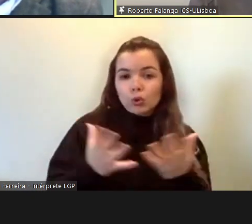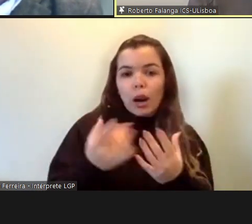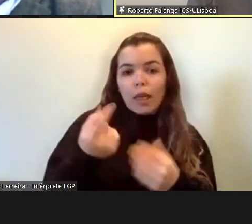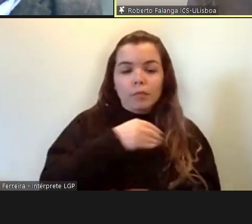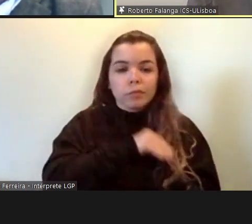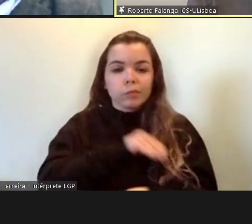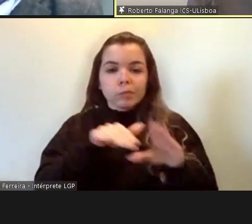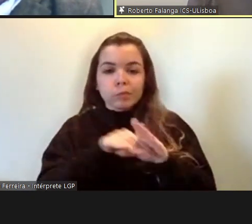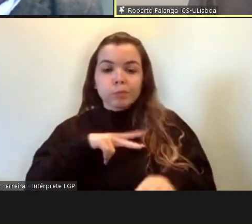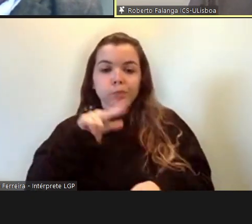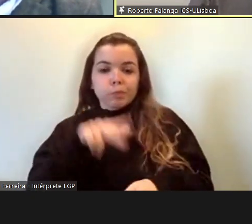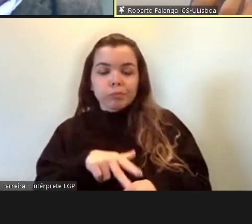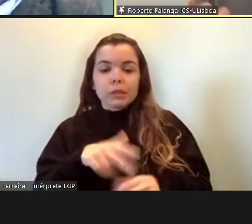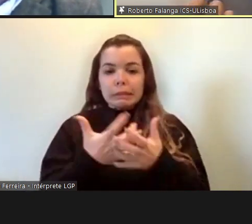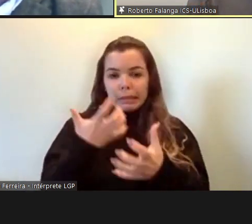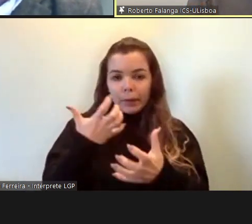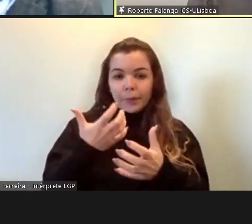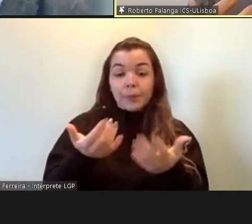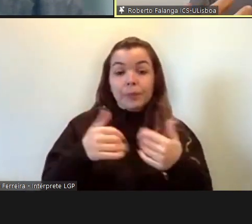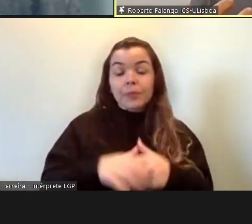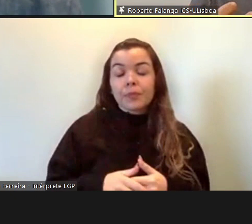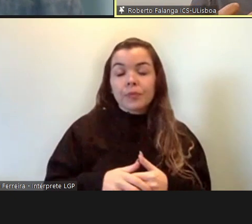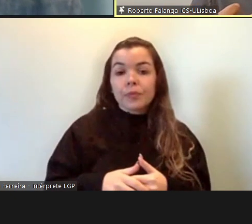orçamentos participativos. Menos